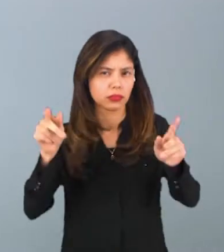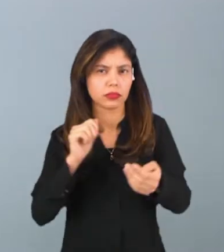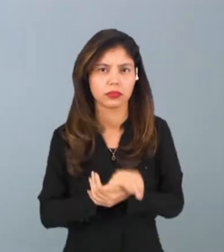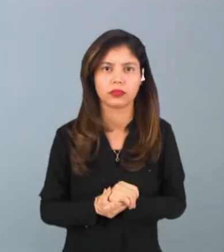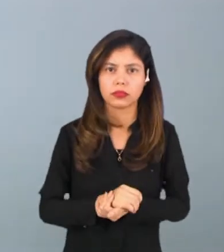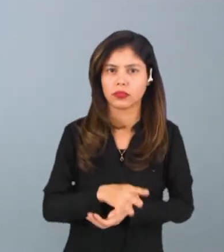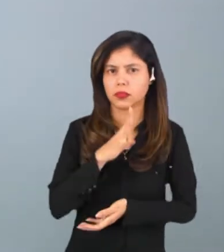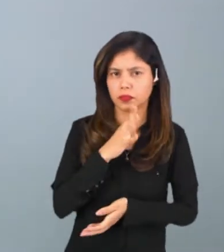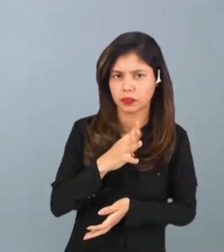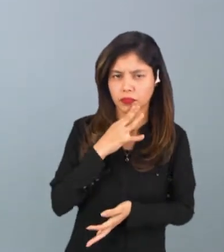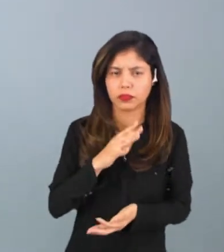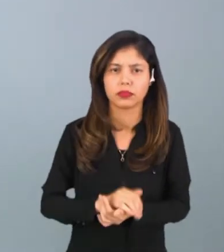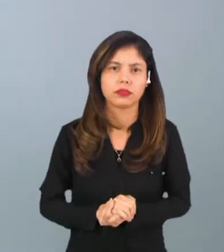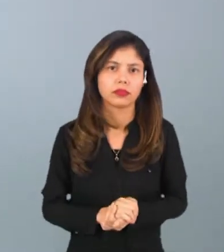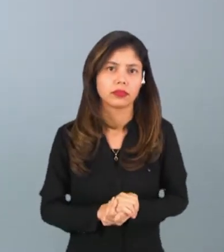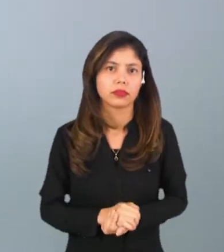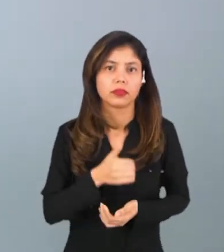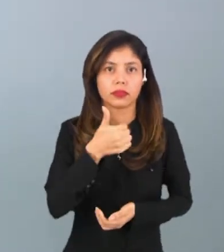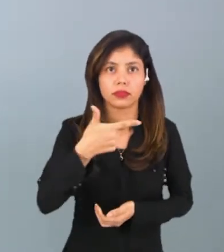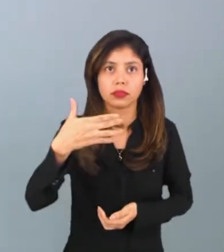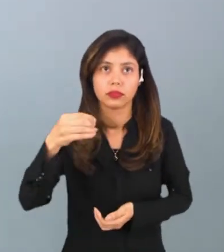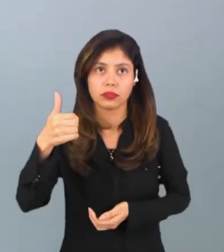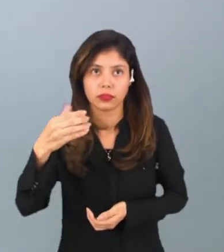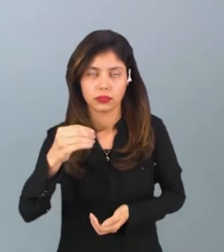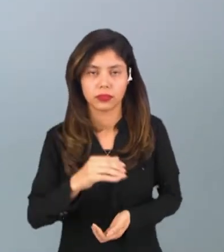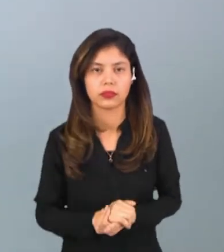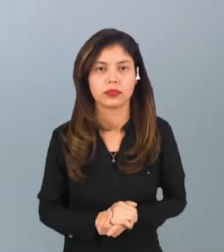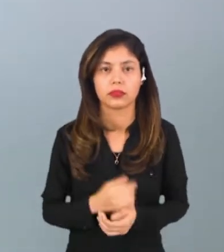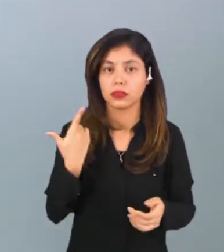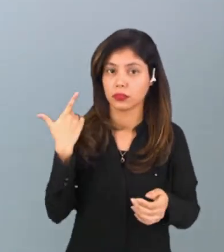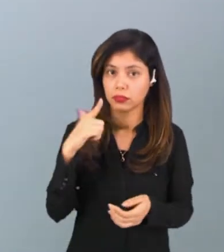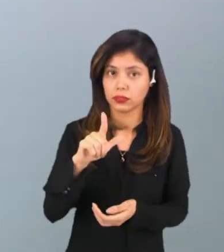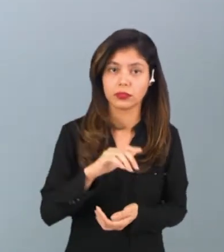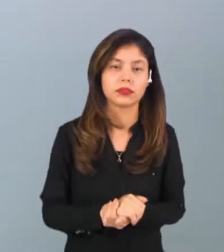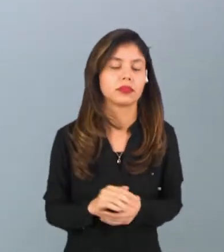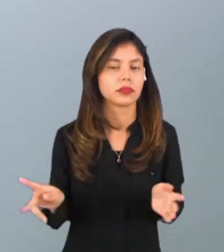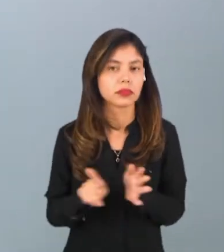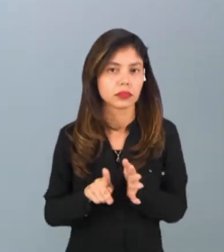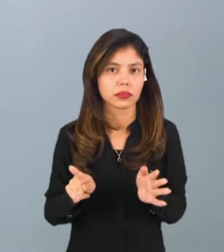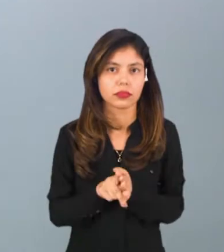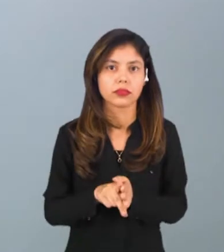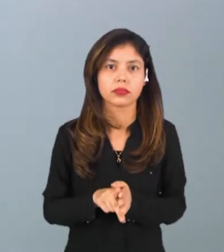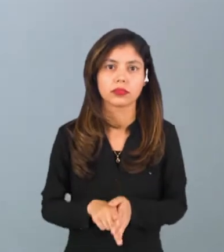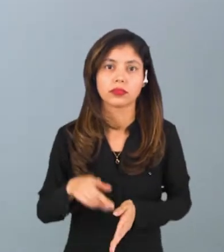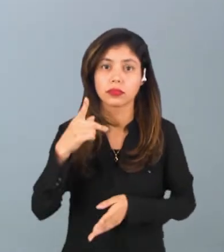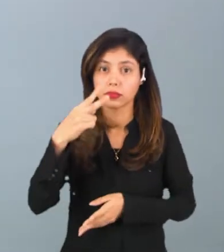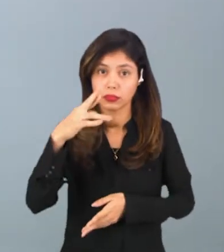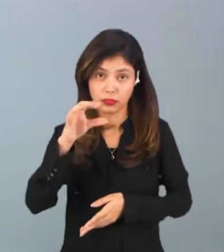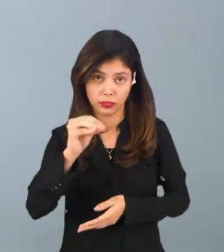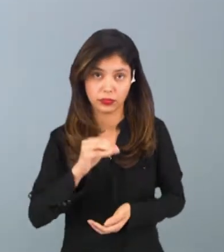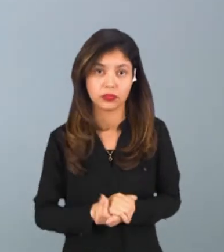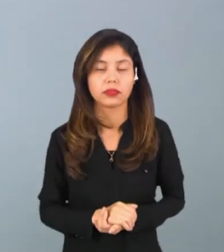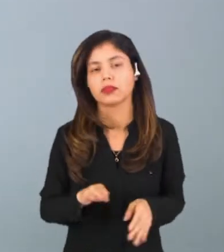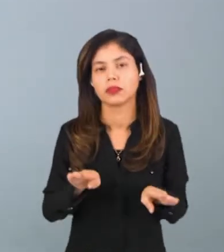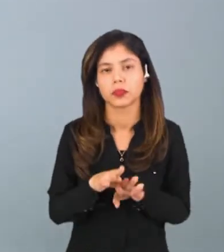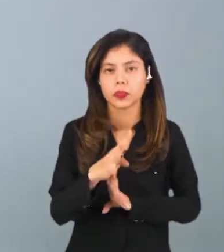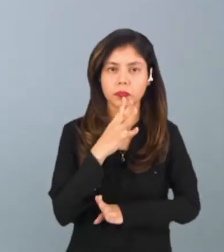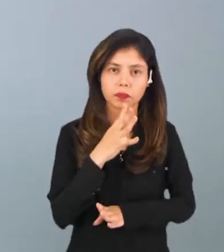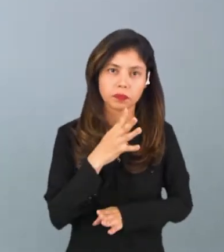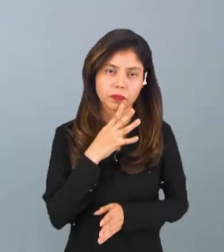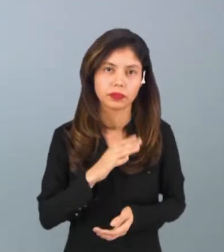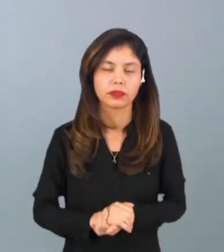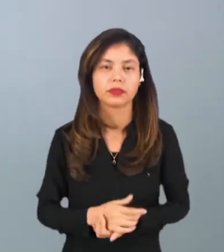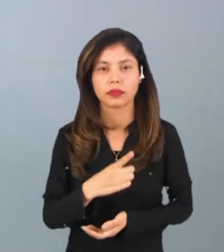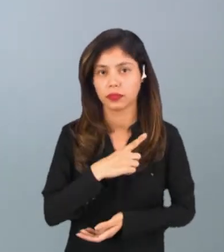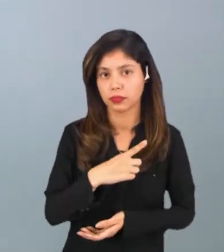obras conhecidíssimas. Em 2010 ele ganhou o Nobel da Literatura e dentre as obras mais conhecidas